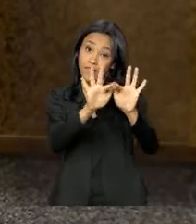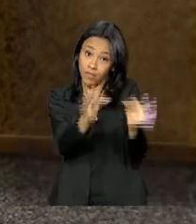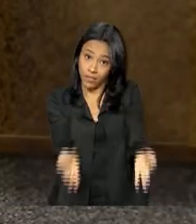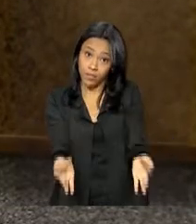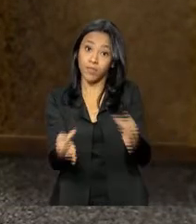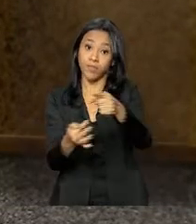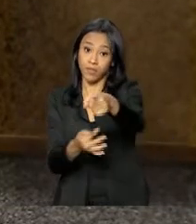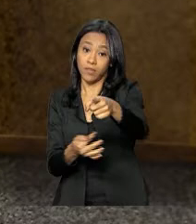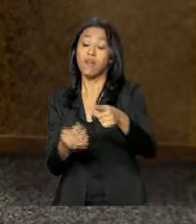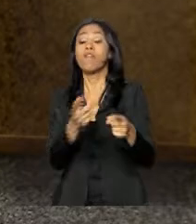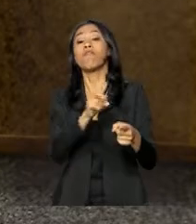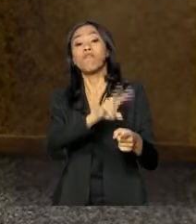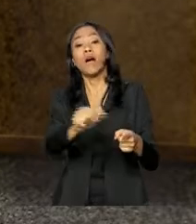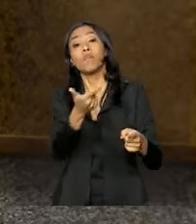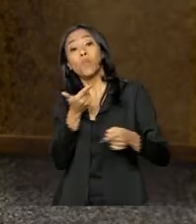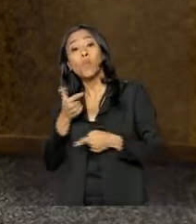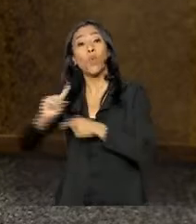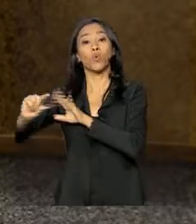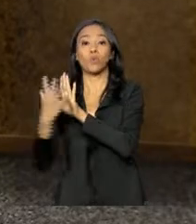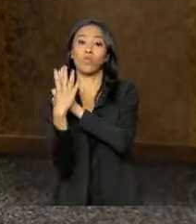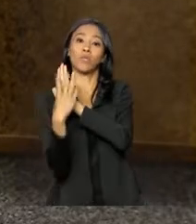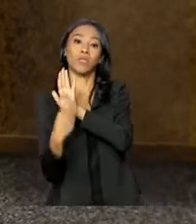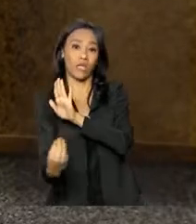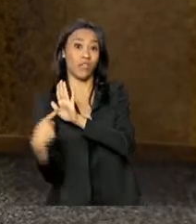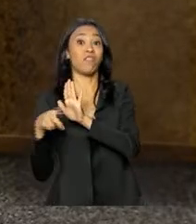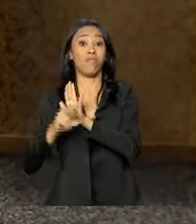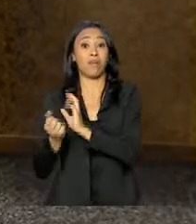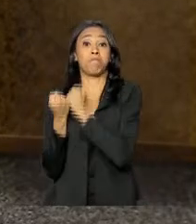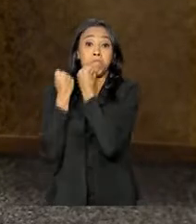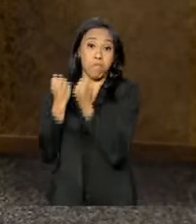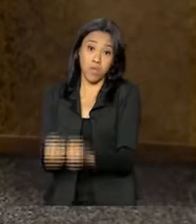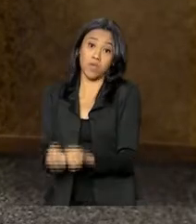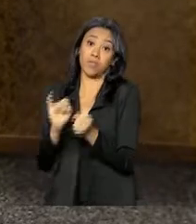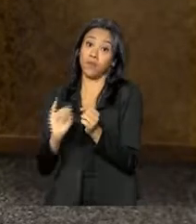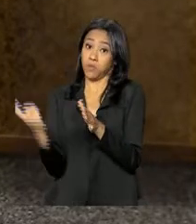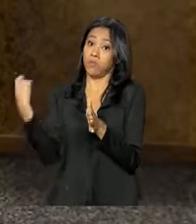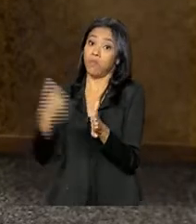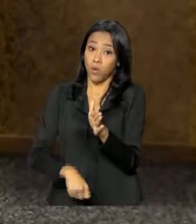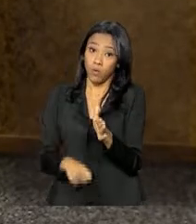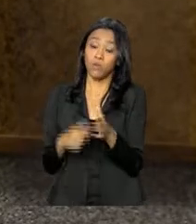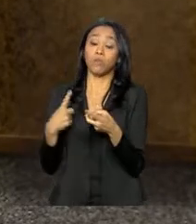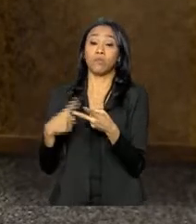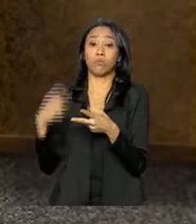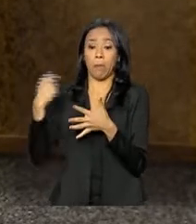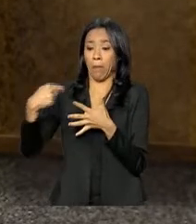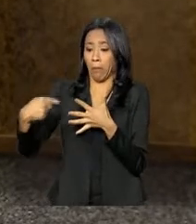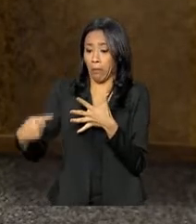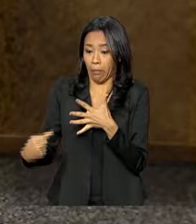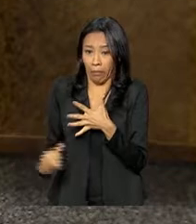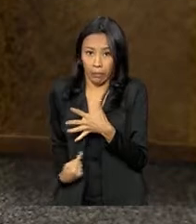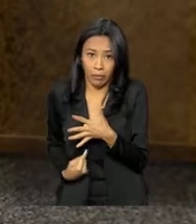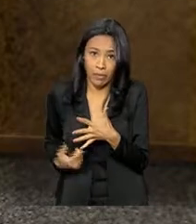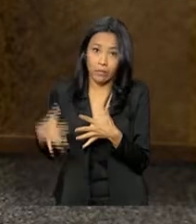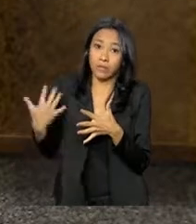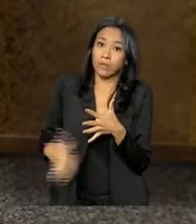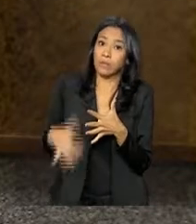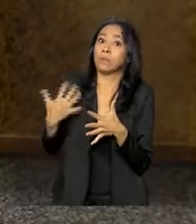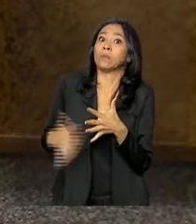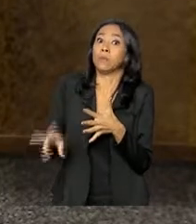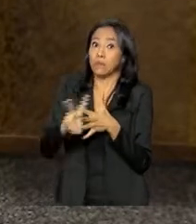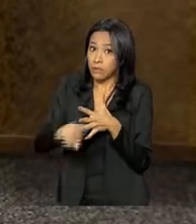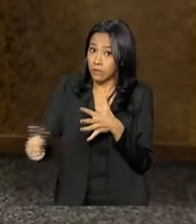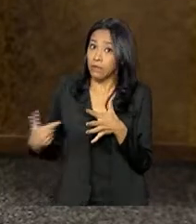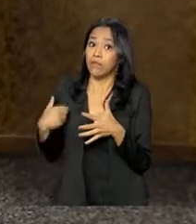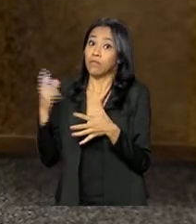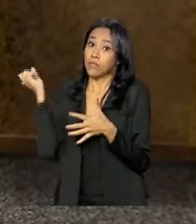Empresa de tributação normal. E isso, consequentemente, vai aumentar a carga tributária, vai aumentar as obrigações acessórias e vai onerar